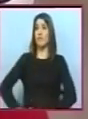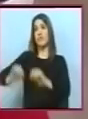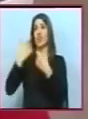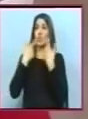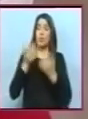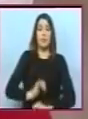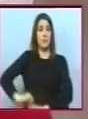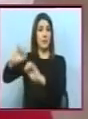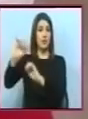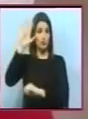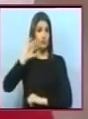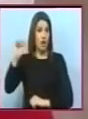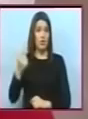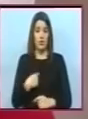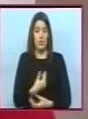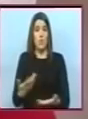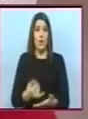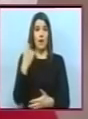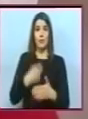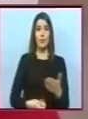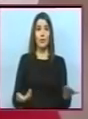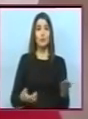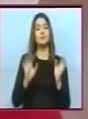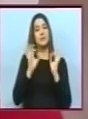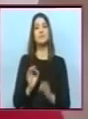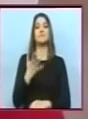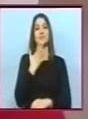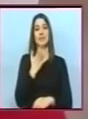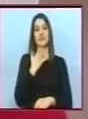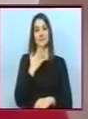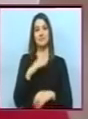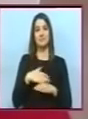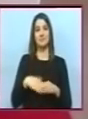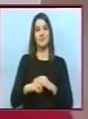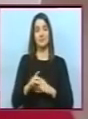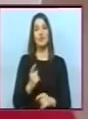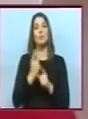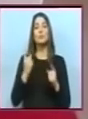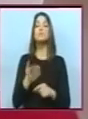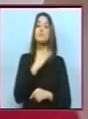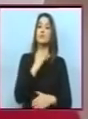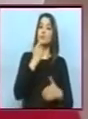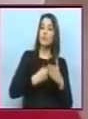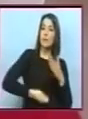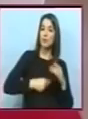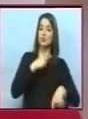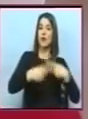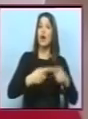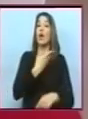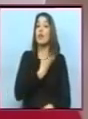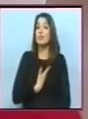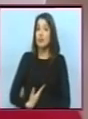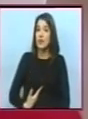os bens. Portanto, há que ter muita cautela naquilo que se vai fazer, porque uma coisa era o imposto sucessório do passado, que, embora